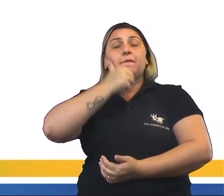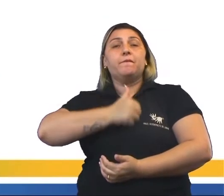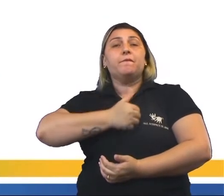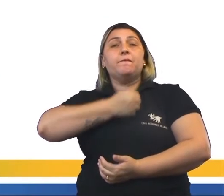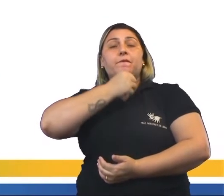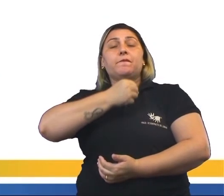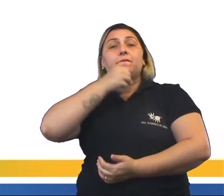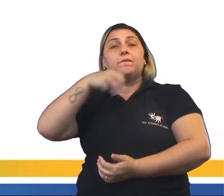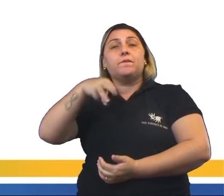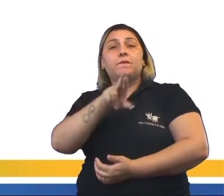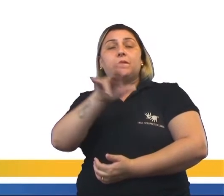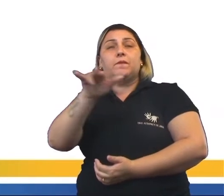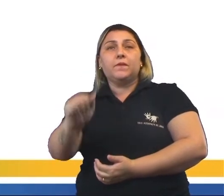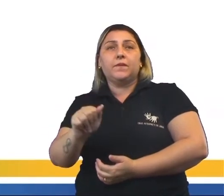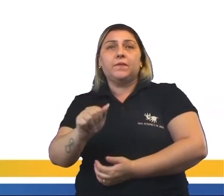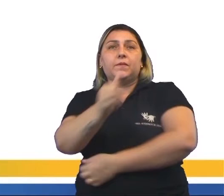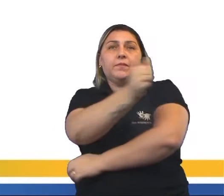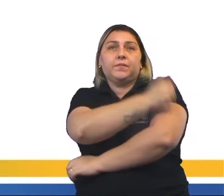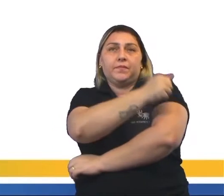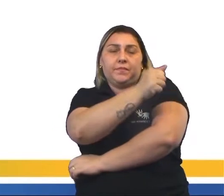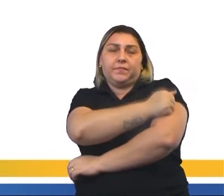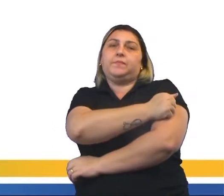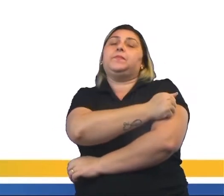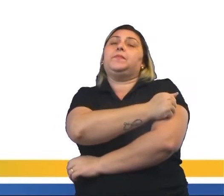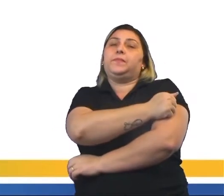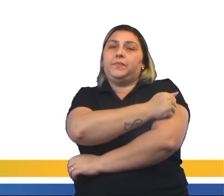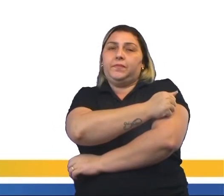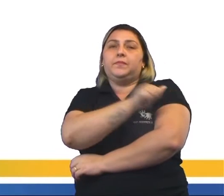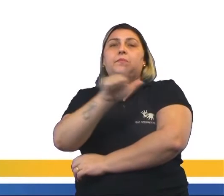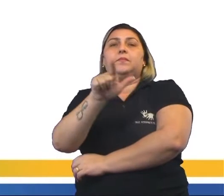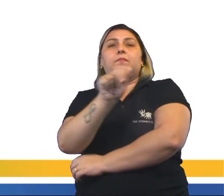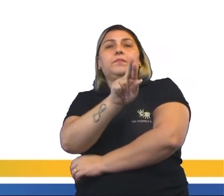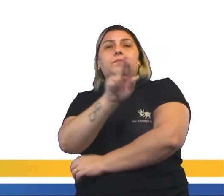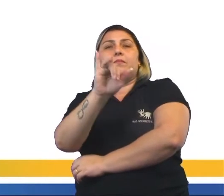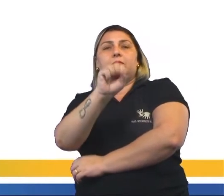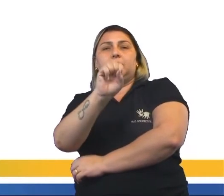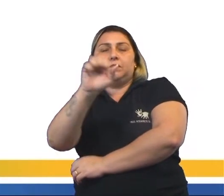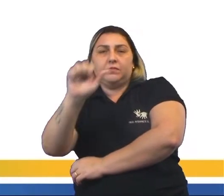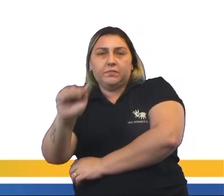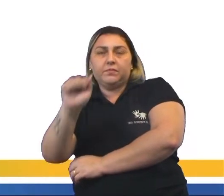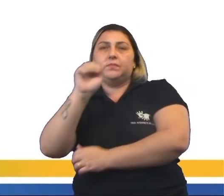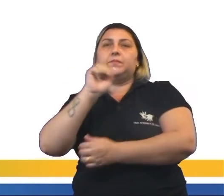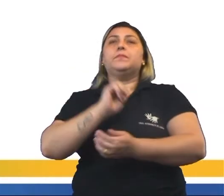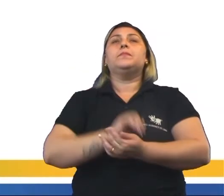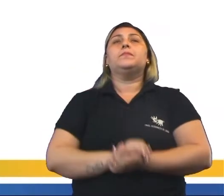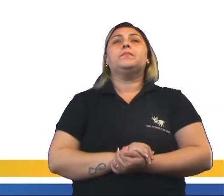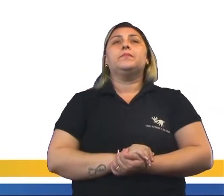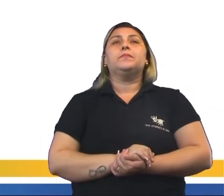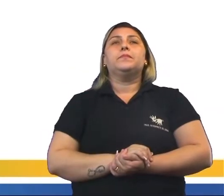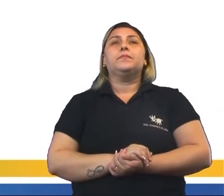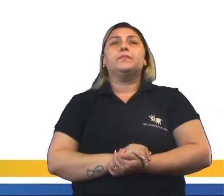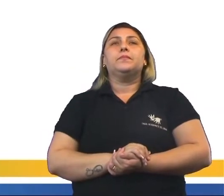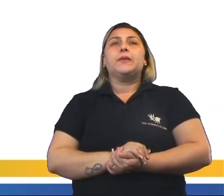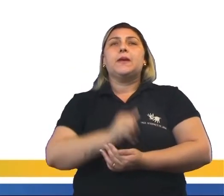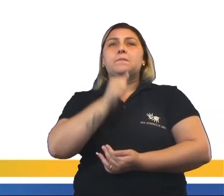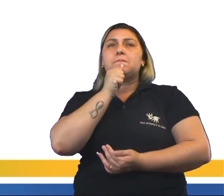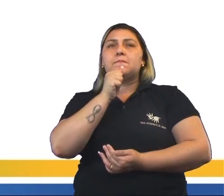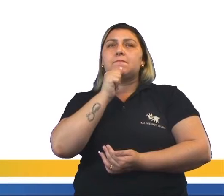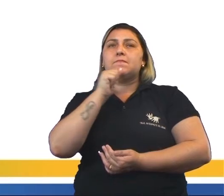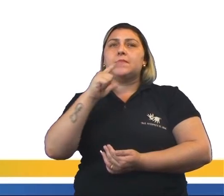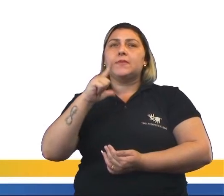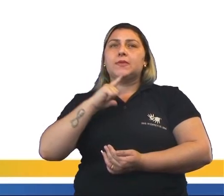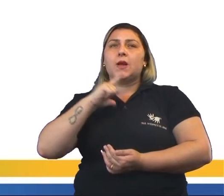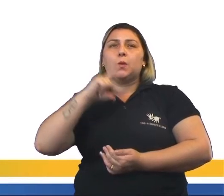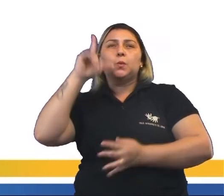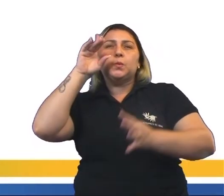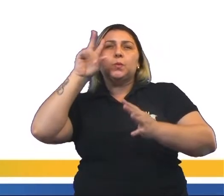Vovó Maria. Aluna, produzido pela aluna Larissa Helena Santos de Faria Silva. Ainda tenho